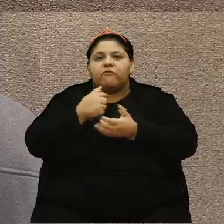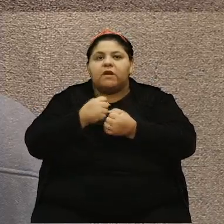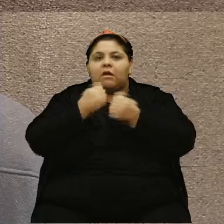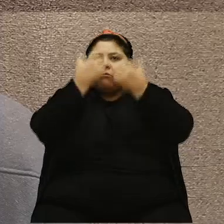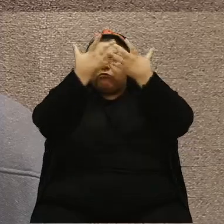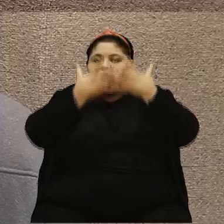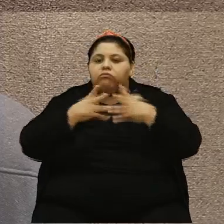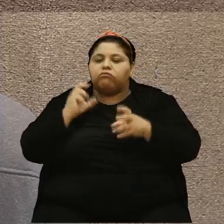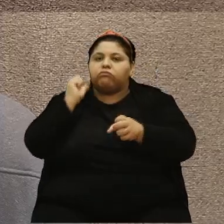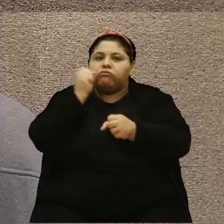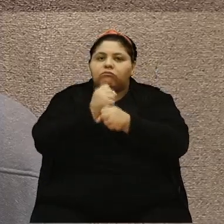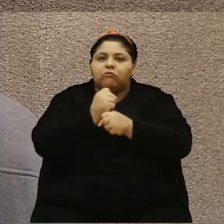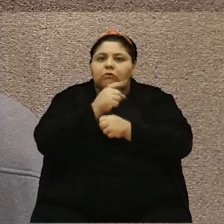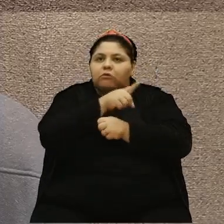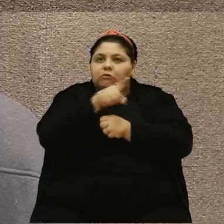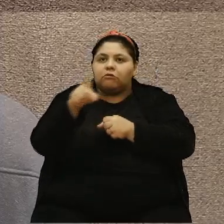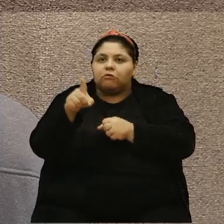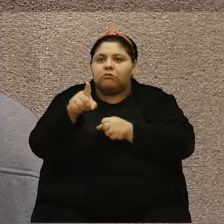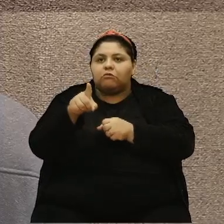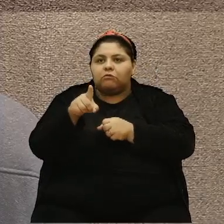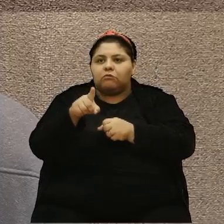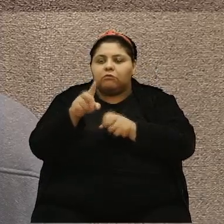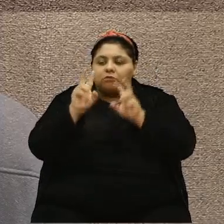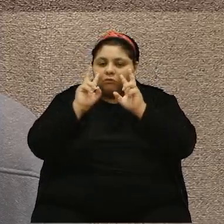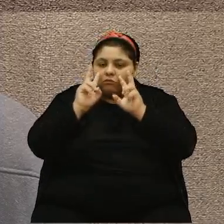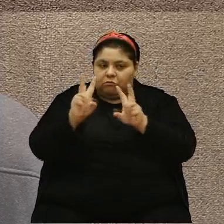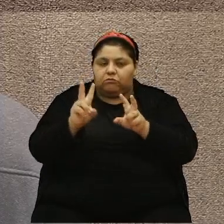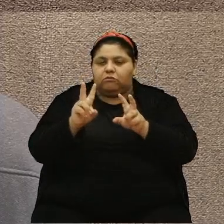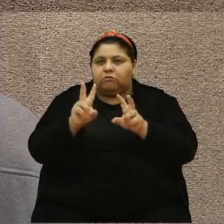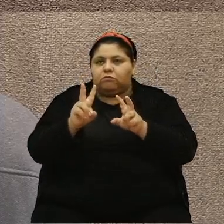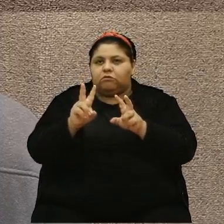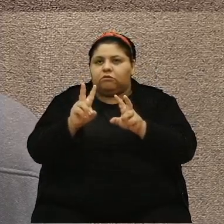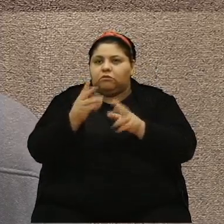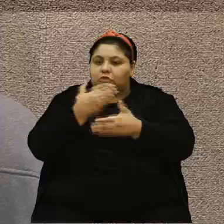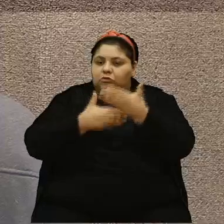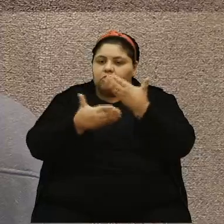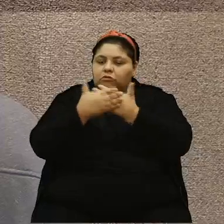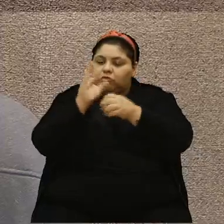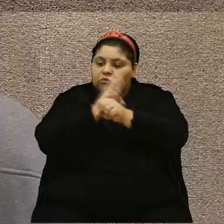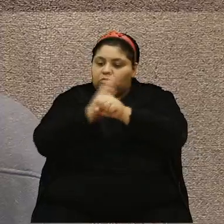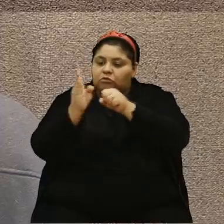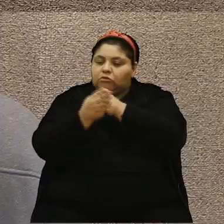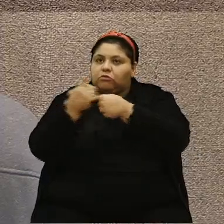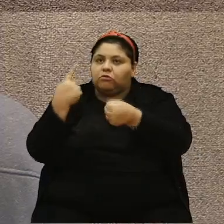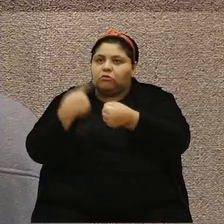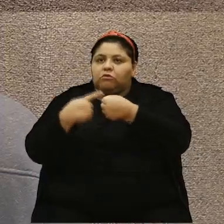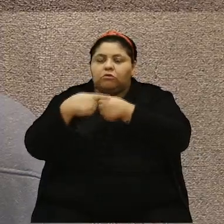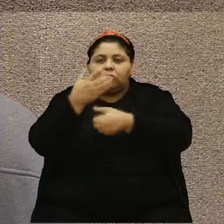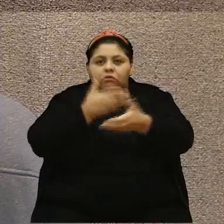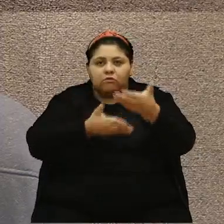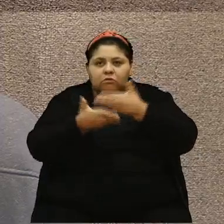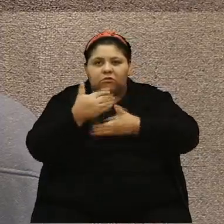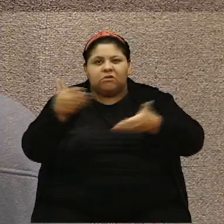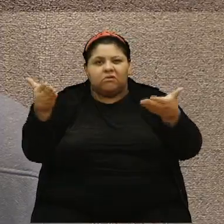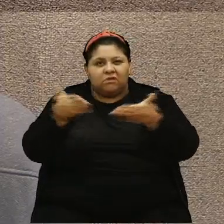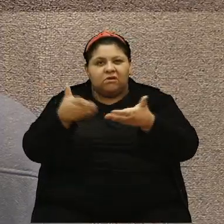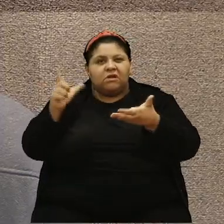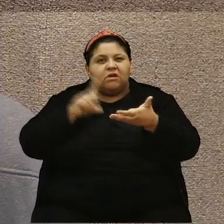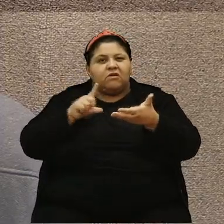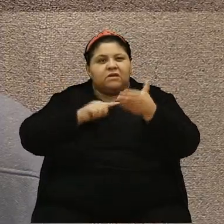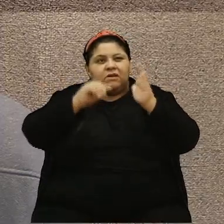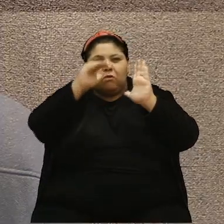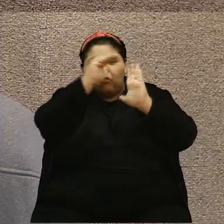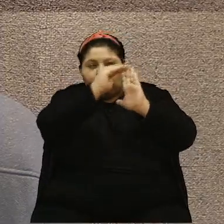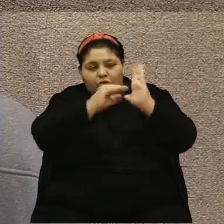contas, os senhores provavelmente iriam ver que praticamente todos os bairros da cidade estão sendo atendidos. Agora existe um